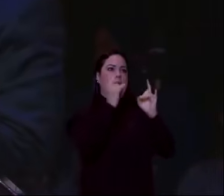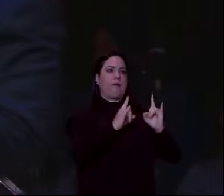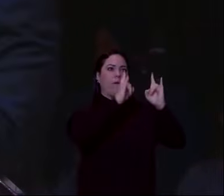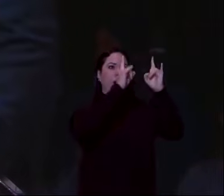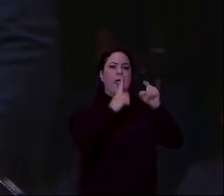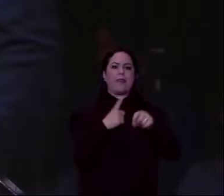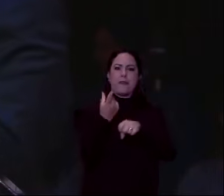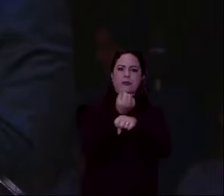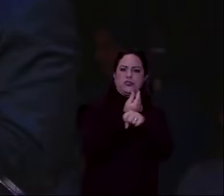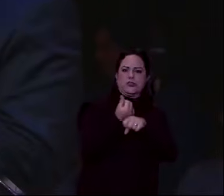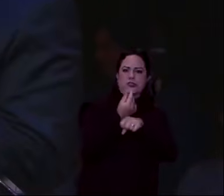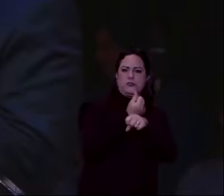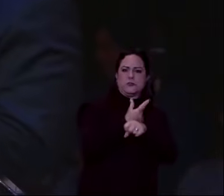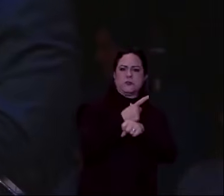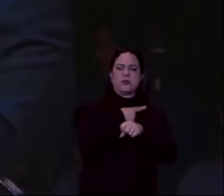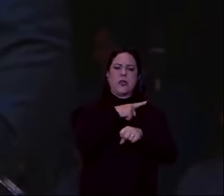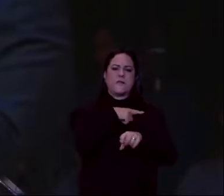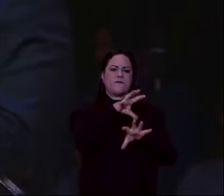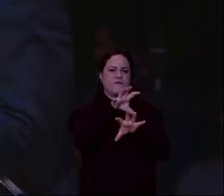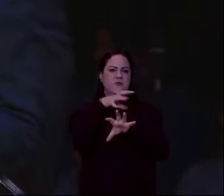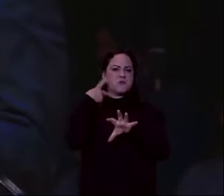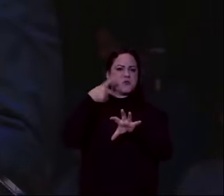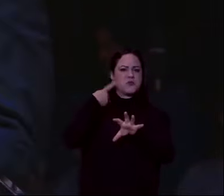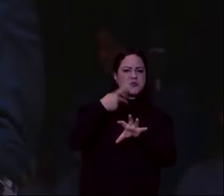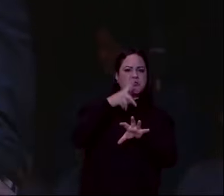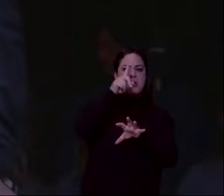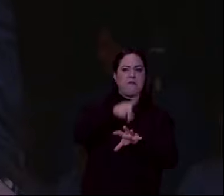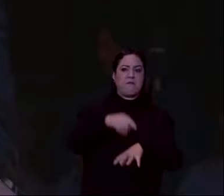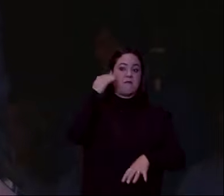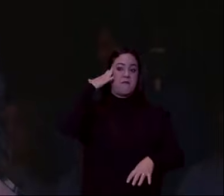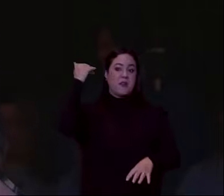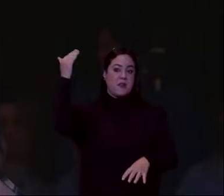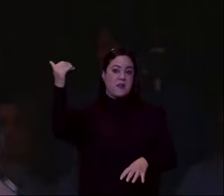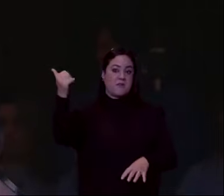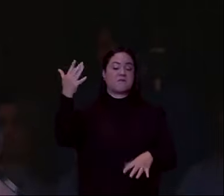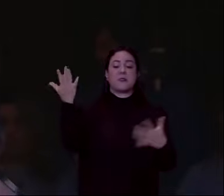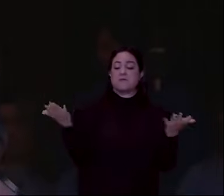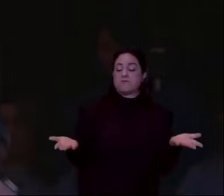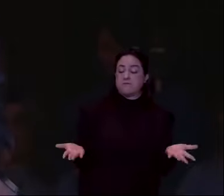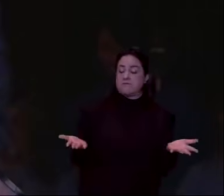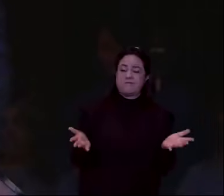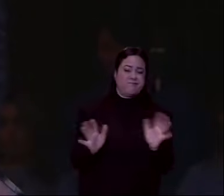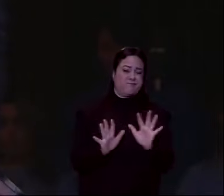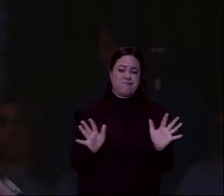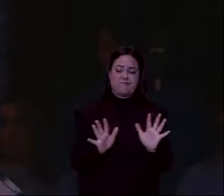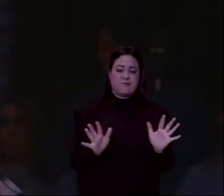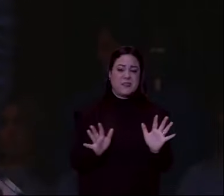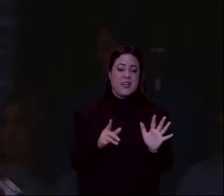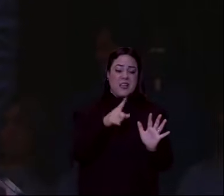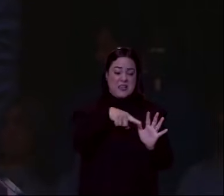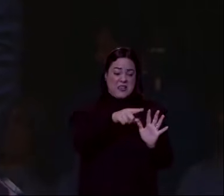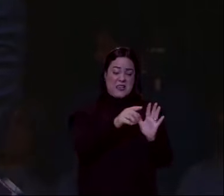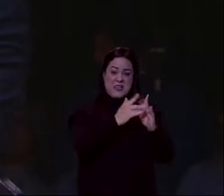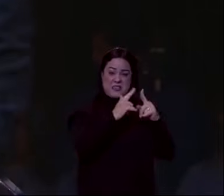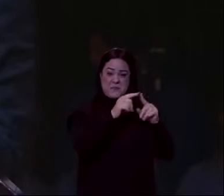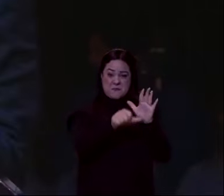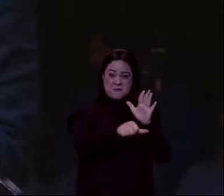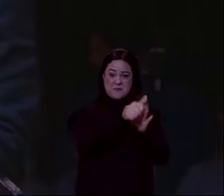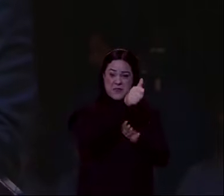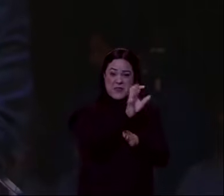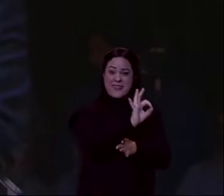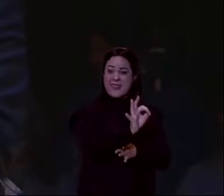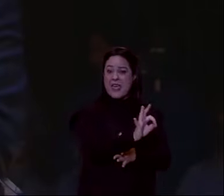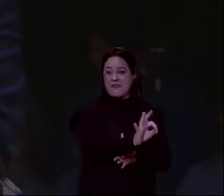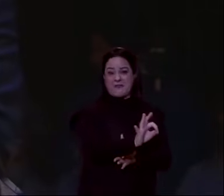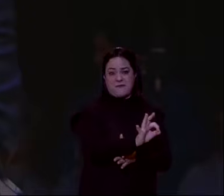ter recursos, é ter influência política, é ter status social, e essa igreja não tinha